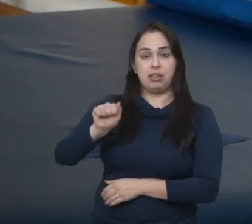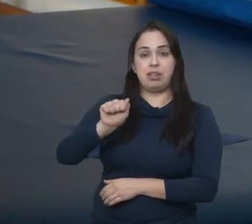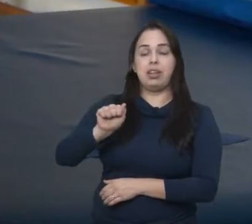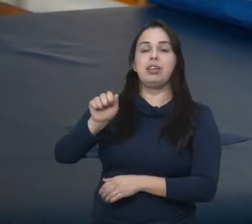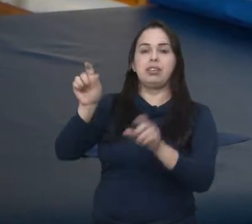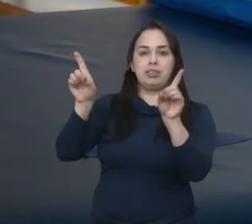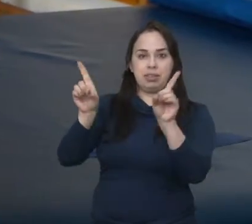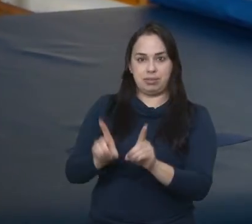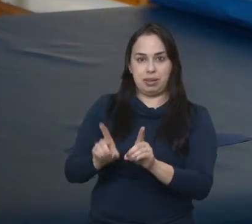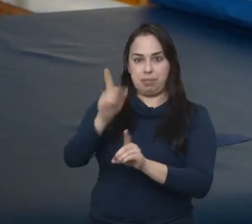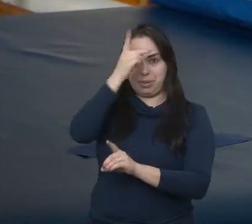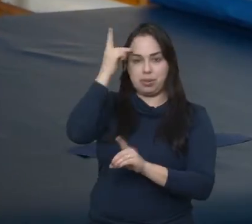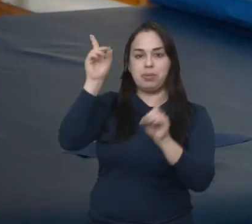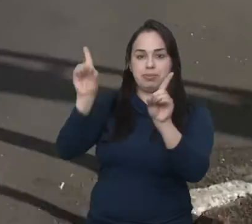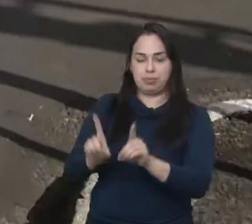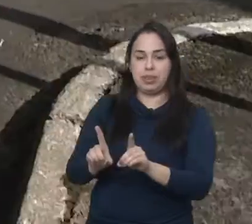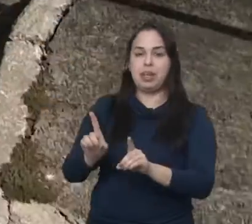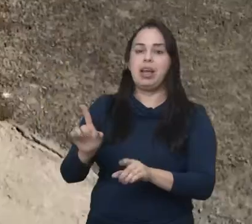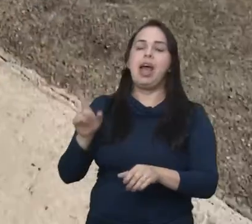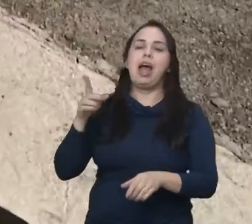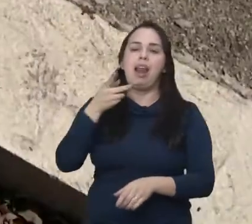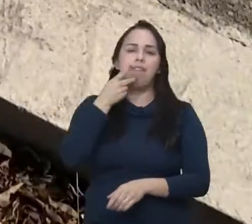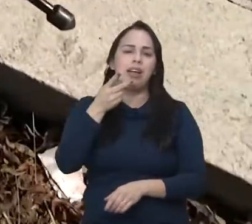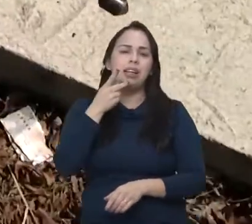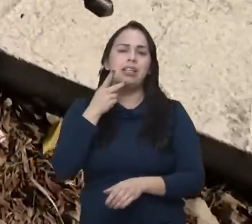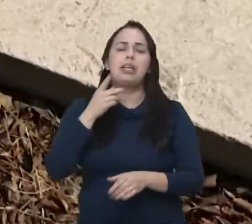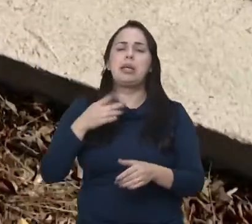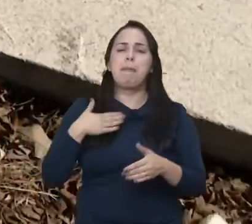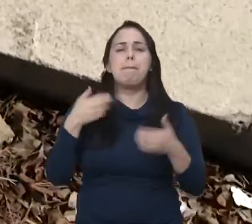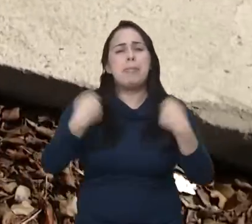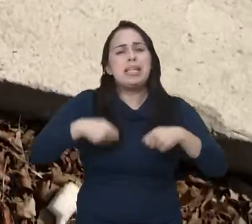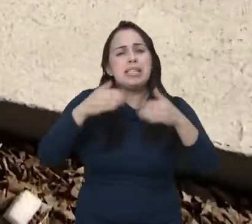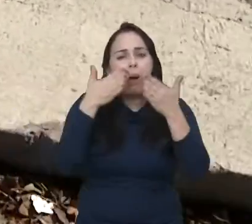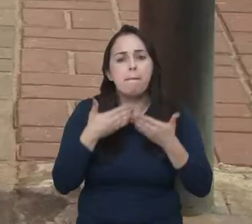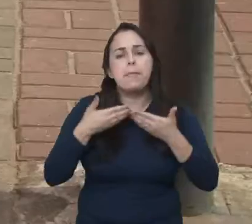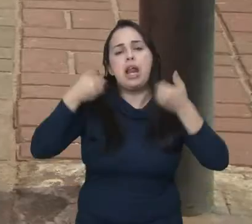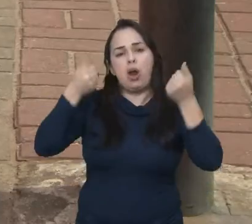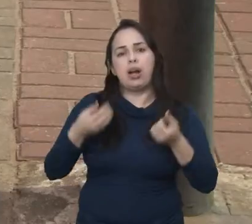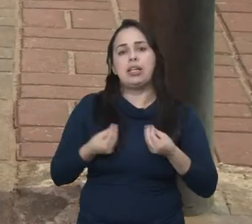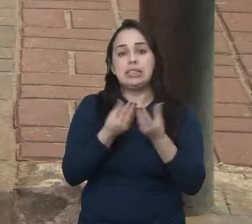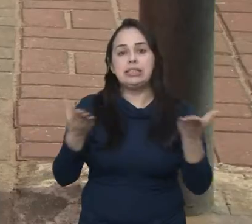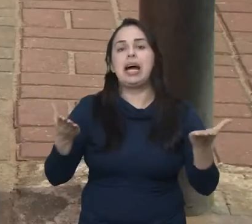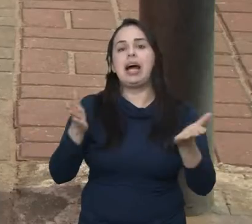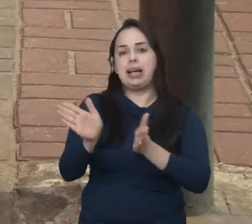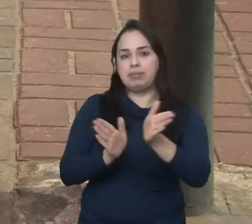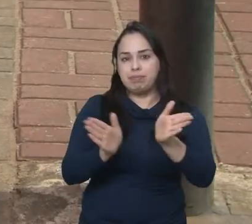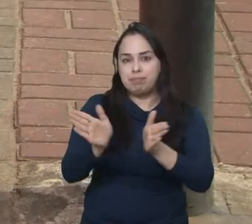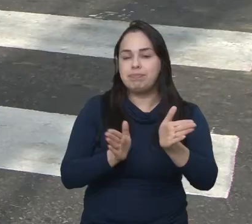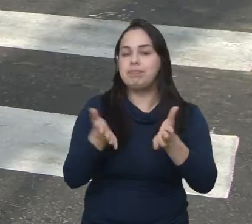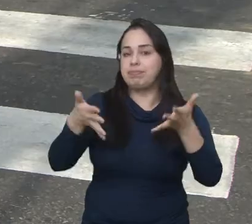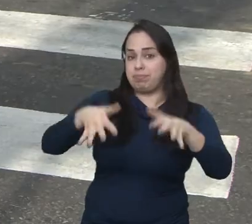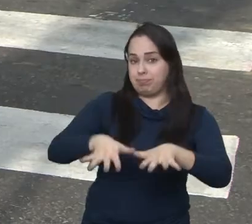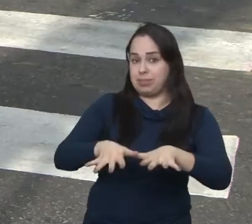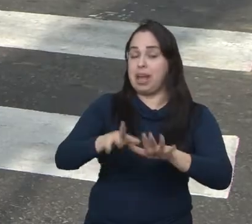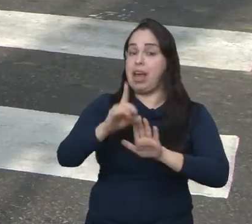moradores enfrentam essa condição, o que equivale a 22% da população do município. Uma parcela que ainda sofre com